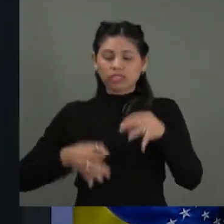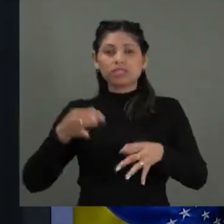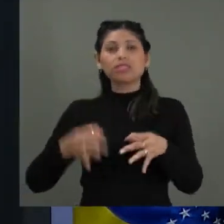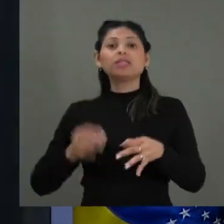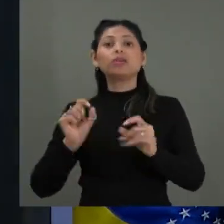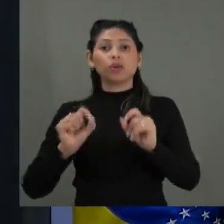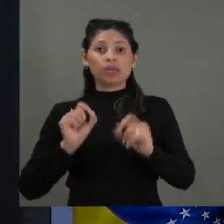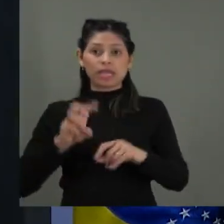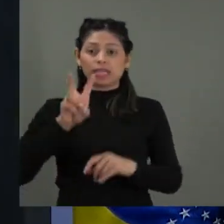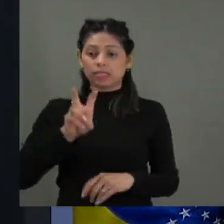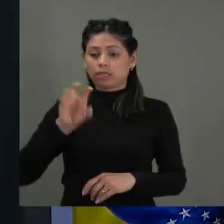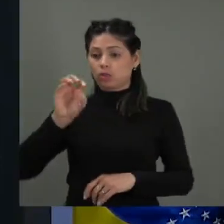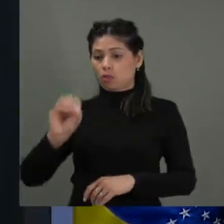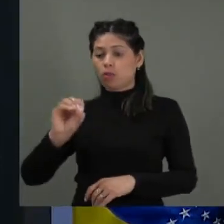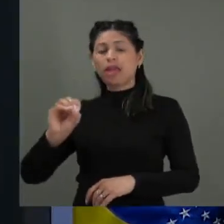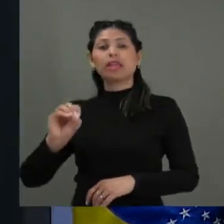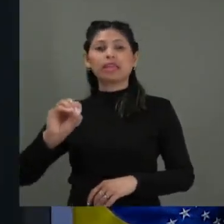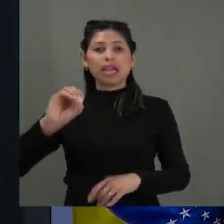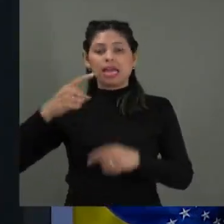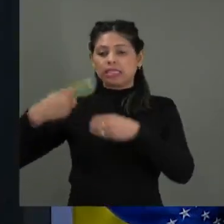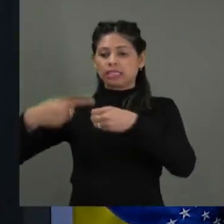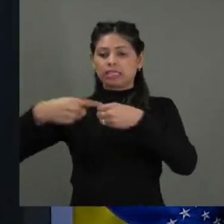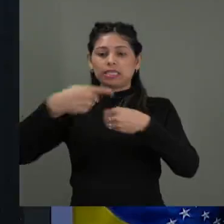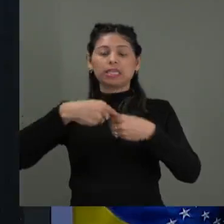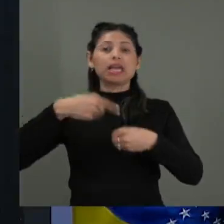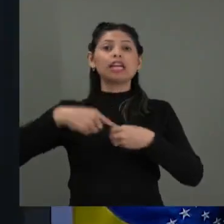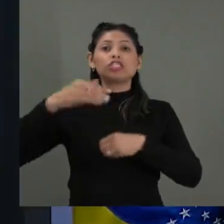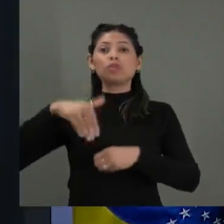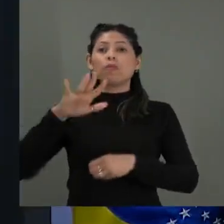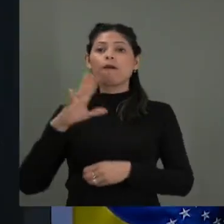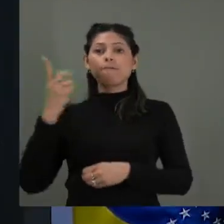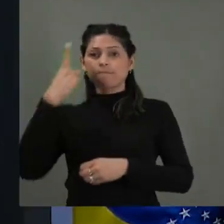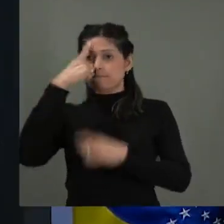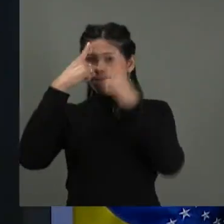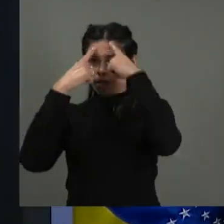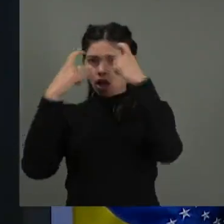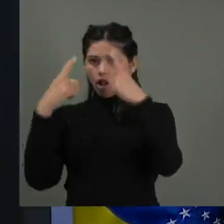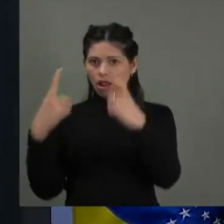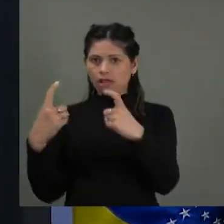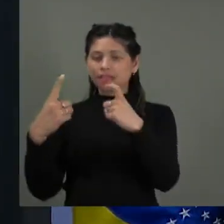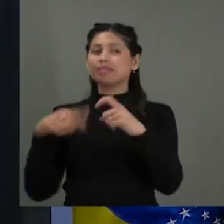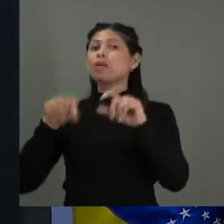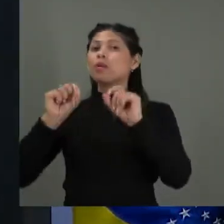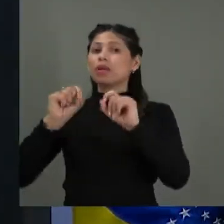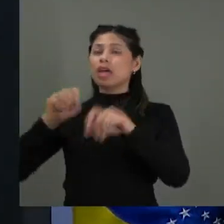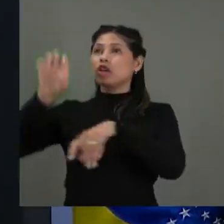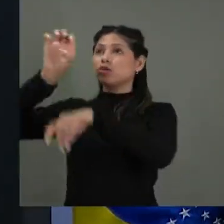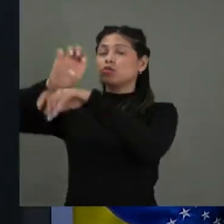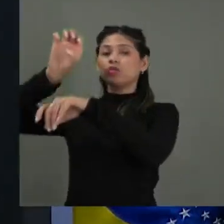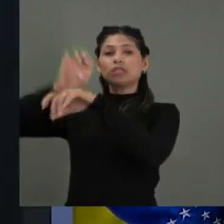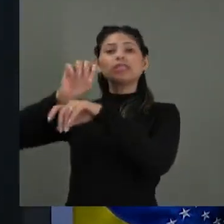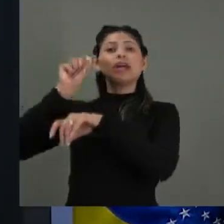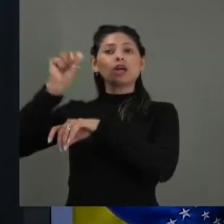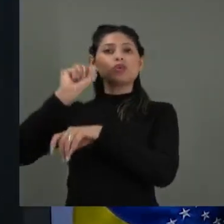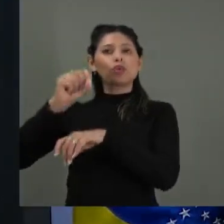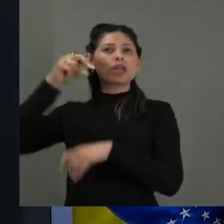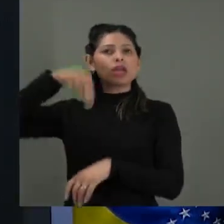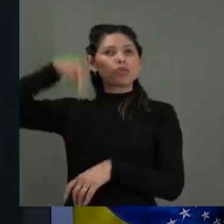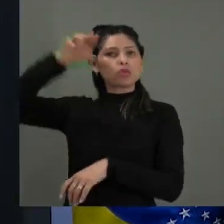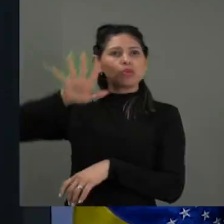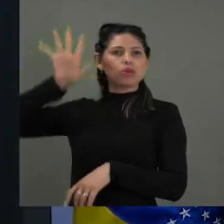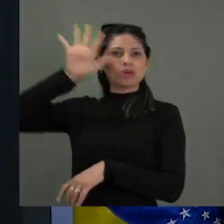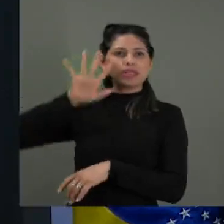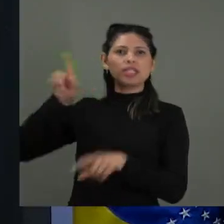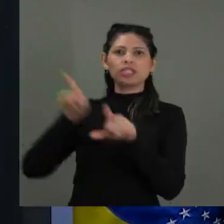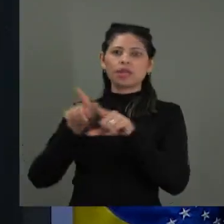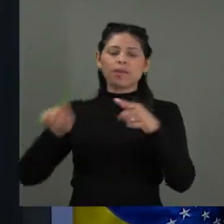do mundo, sendo que 9 delas são do Nordeste brasileiro, com destaque para Feira de Santana e Vitória da Conquista,